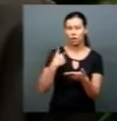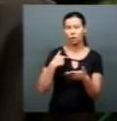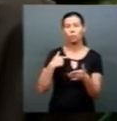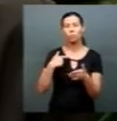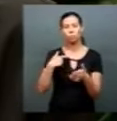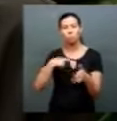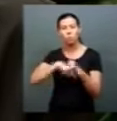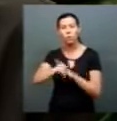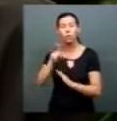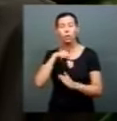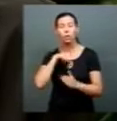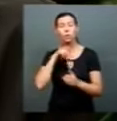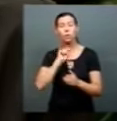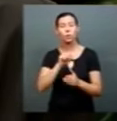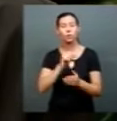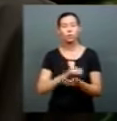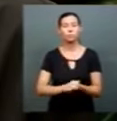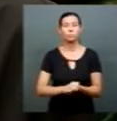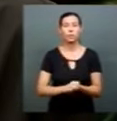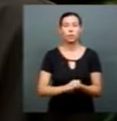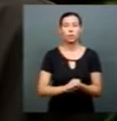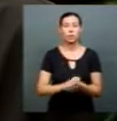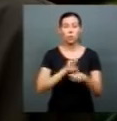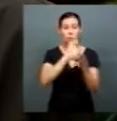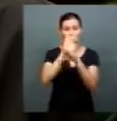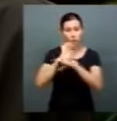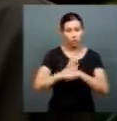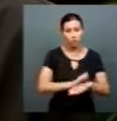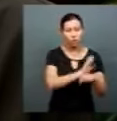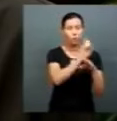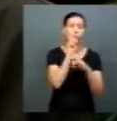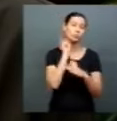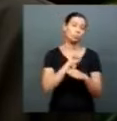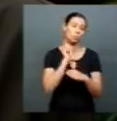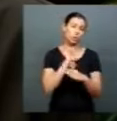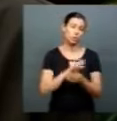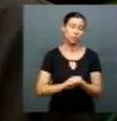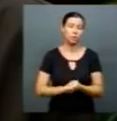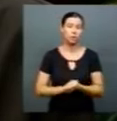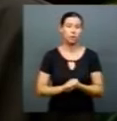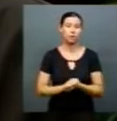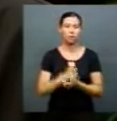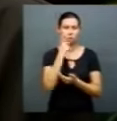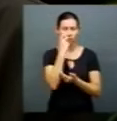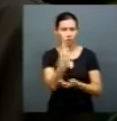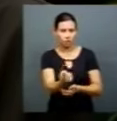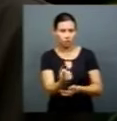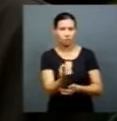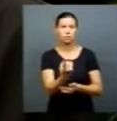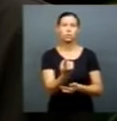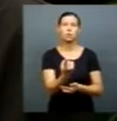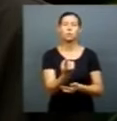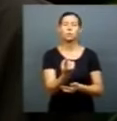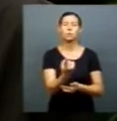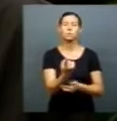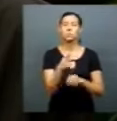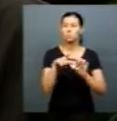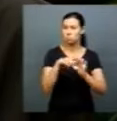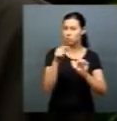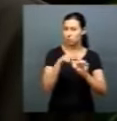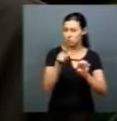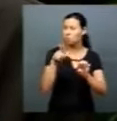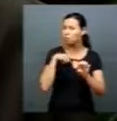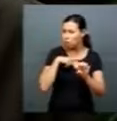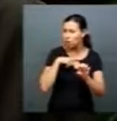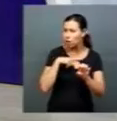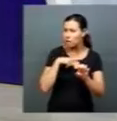para fazer é: o estado de Minas Gerais, ele é um lugar interessante para se empreender no Brasil? E se é,